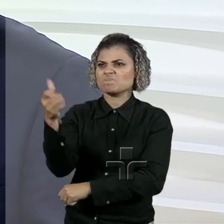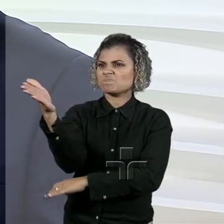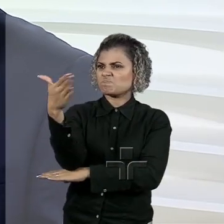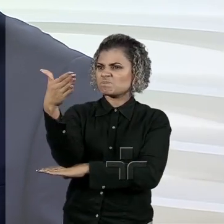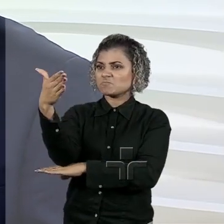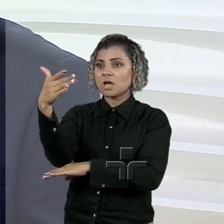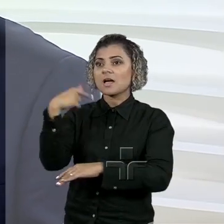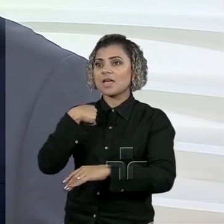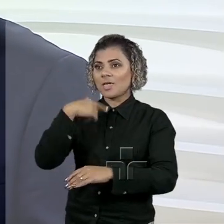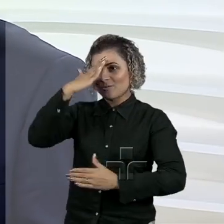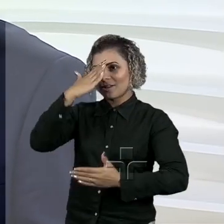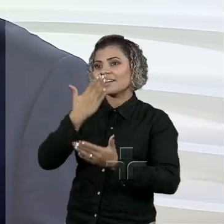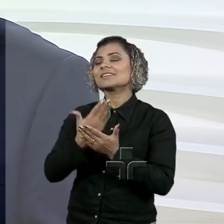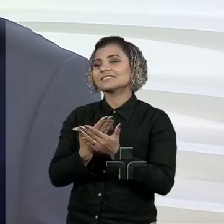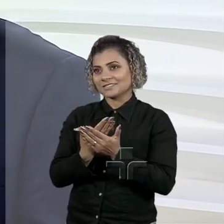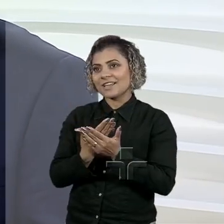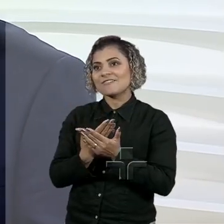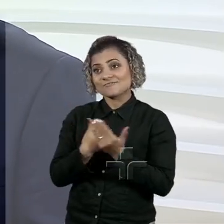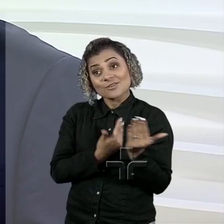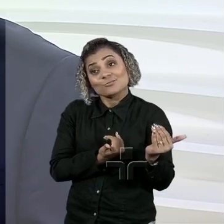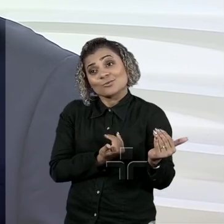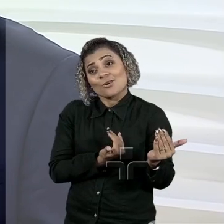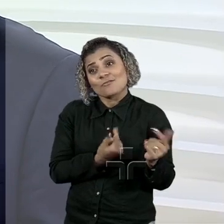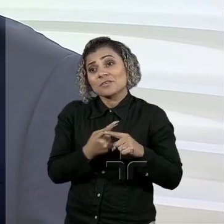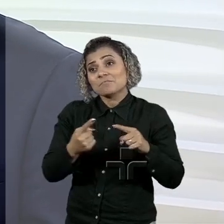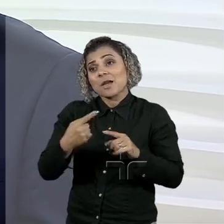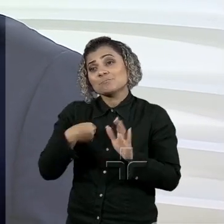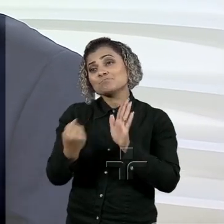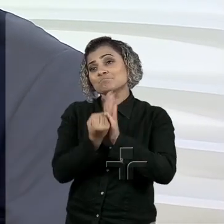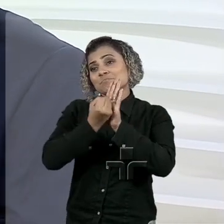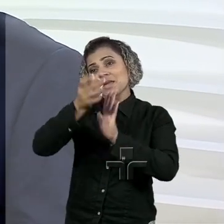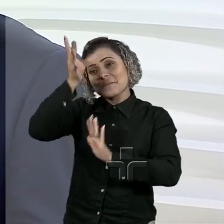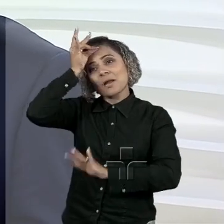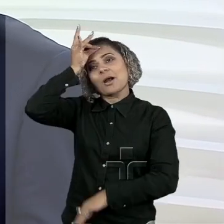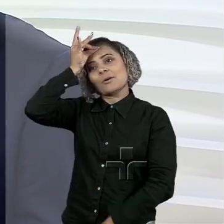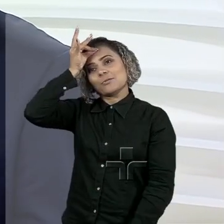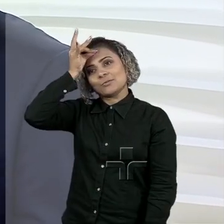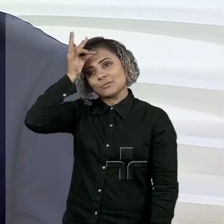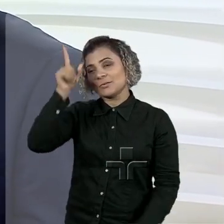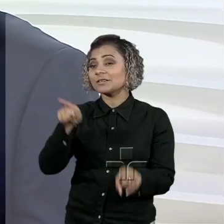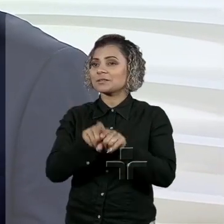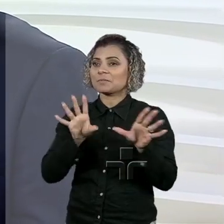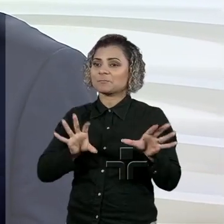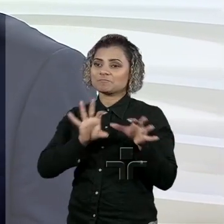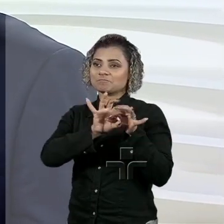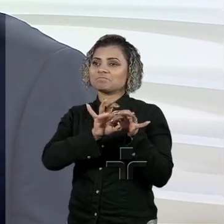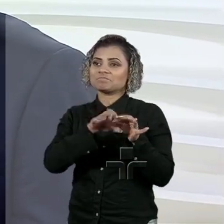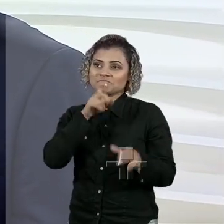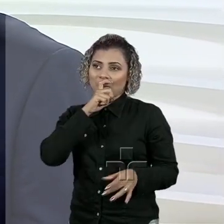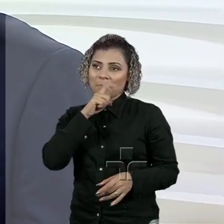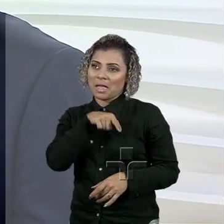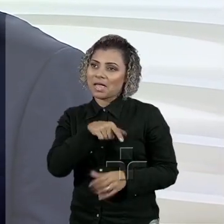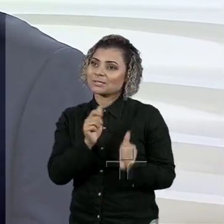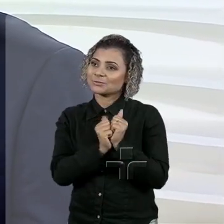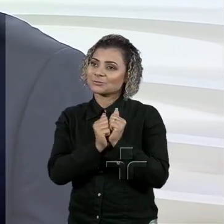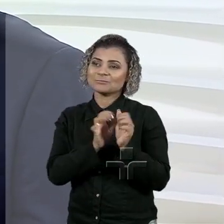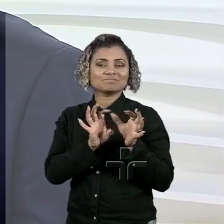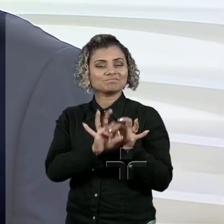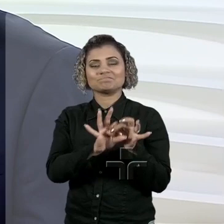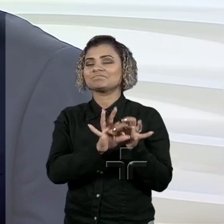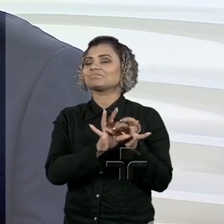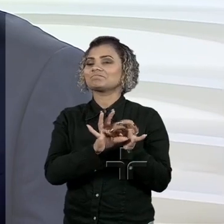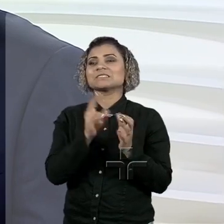né? Eu era muito jovem, mas eu vi isso, significou muito para mim, inclusive criando um elo com meu pai, que